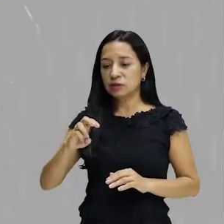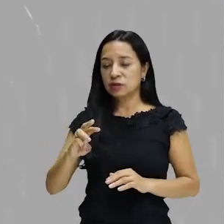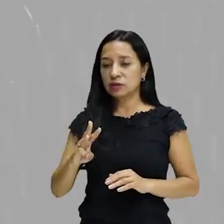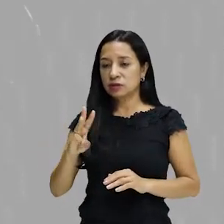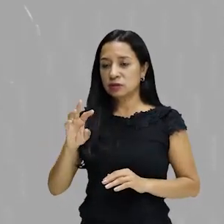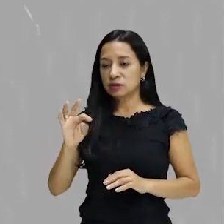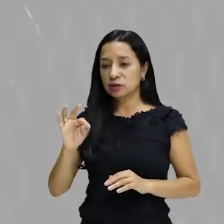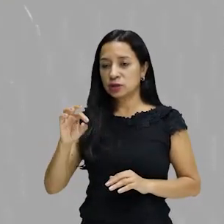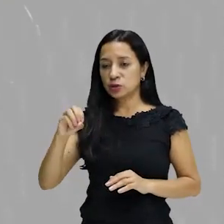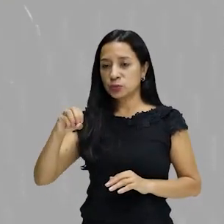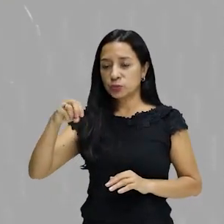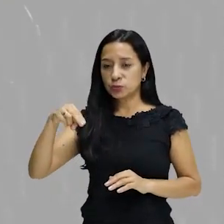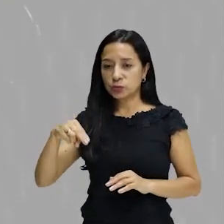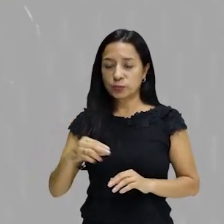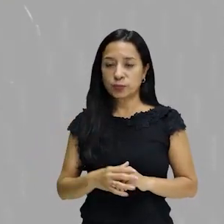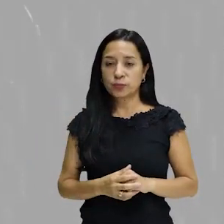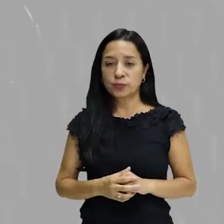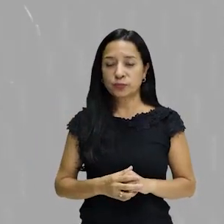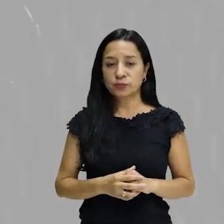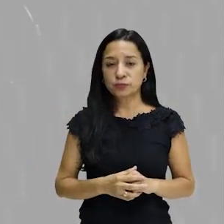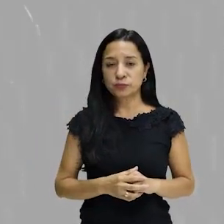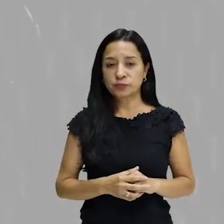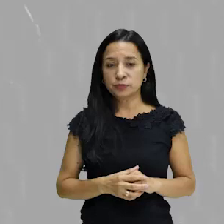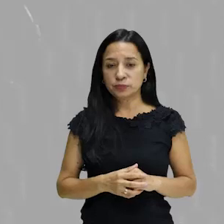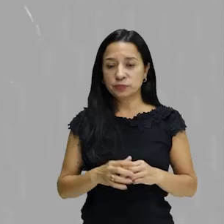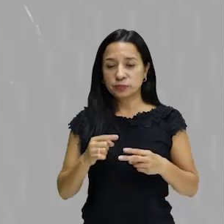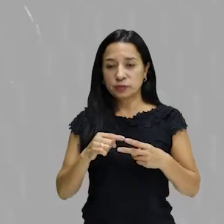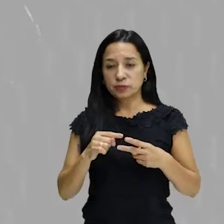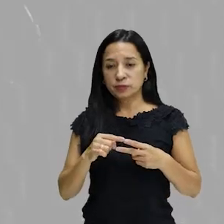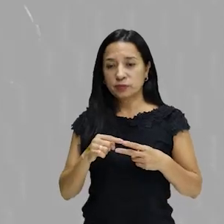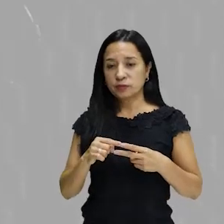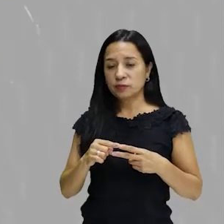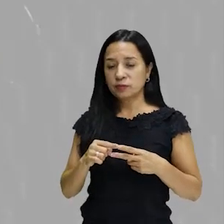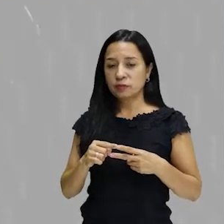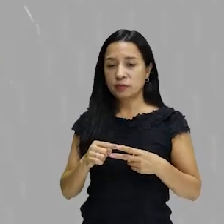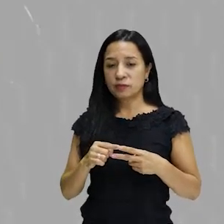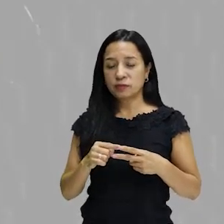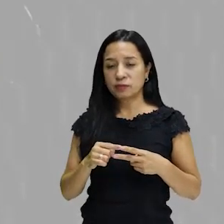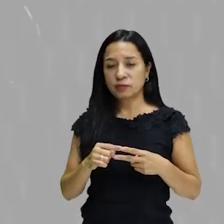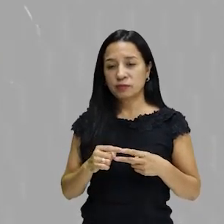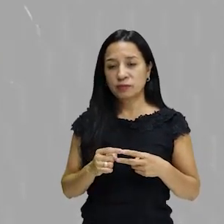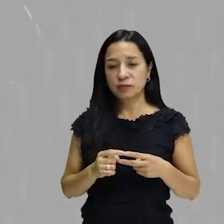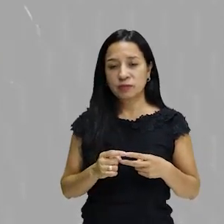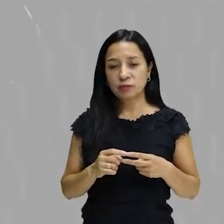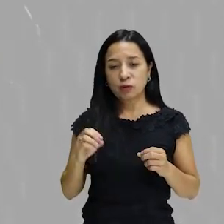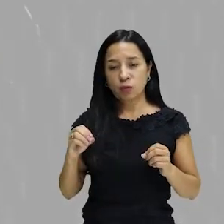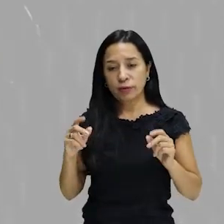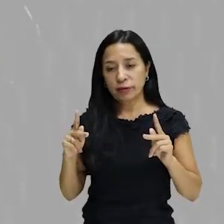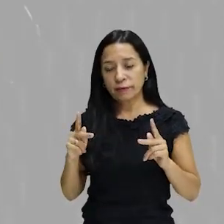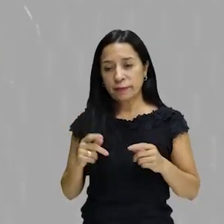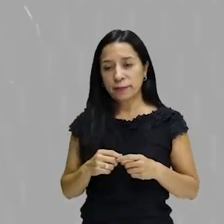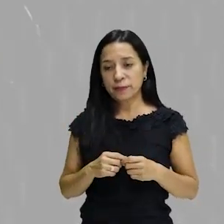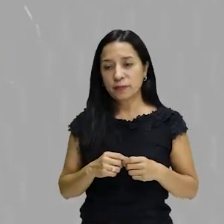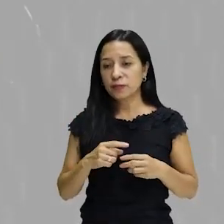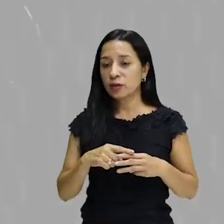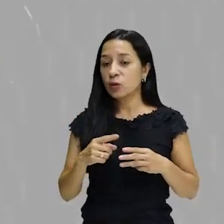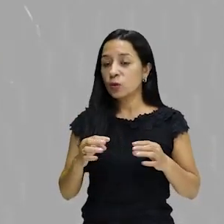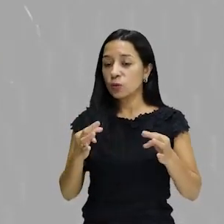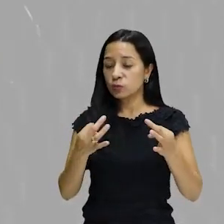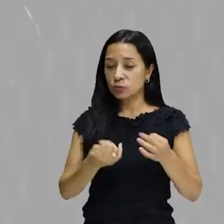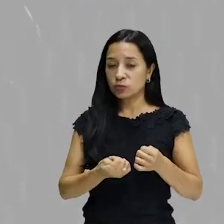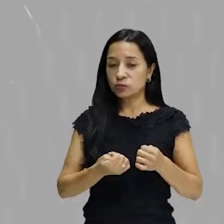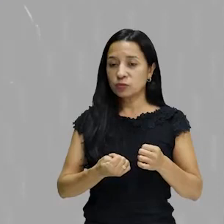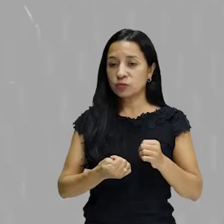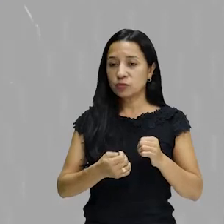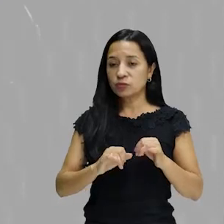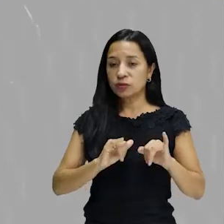princípio fundamental da dinâmica e a lei da ação e reação, né? Ok? Tudo isso ele publicou num